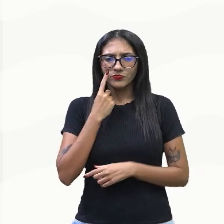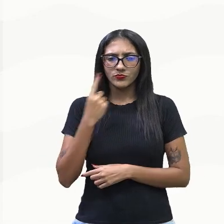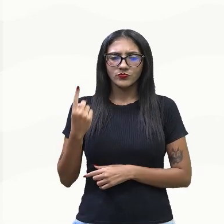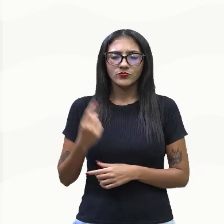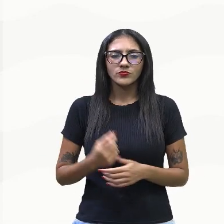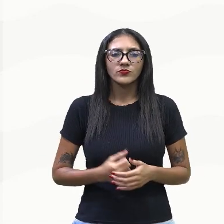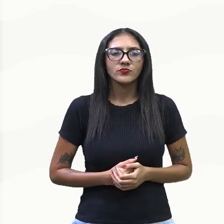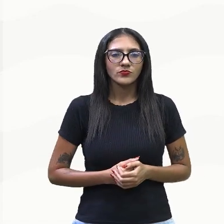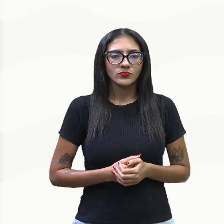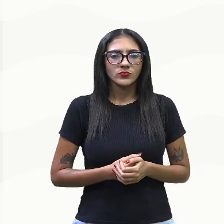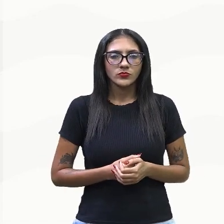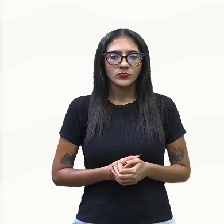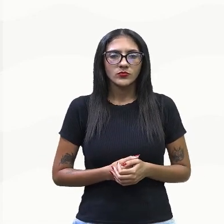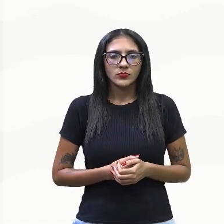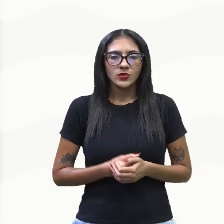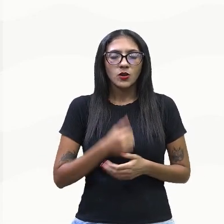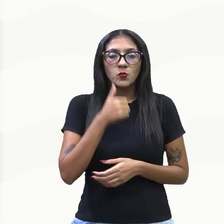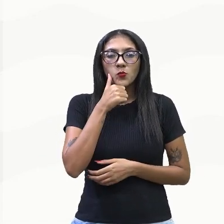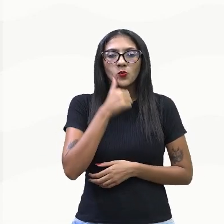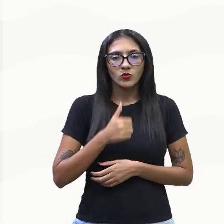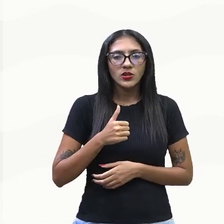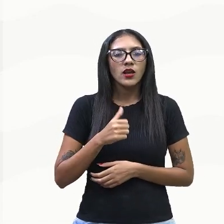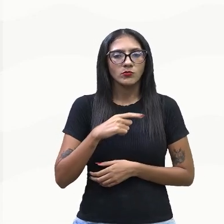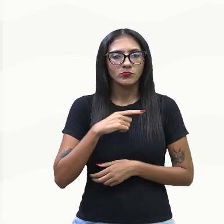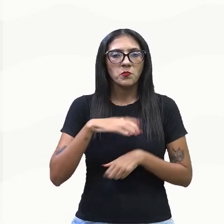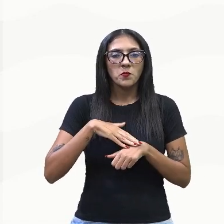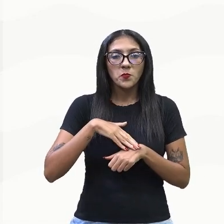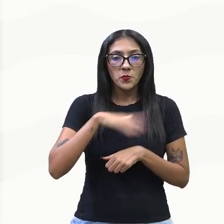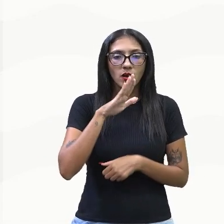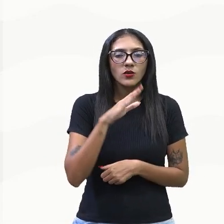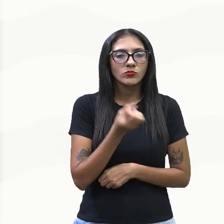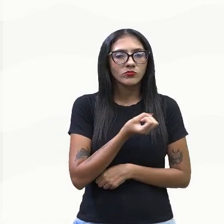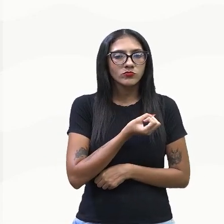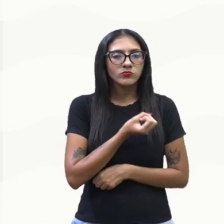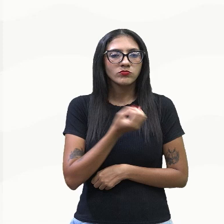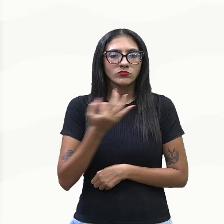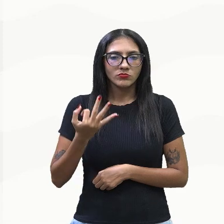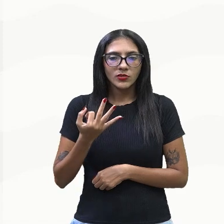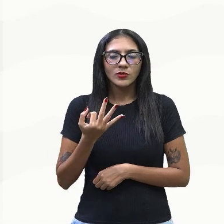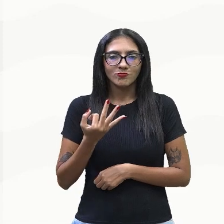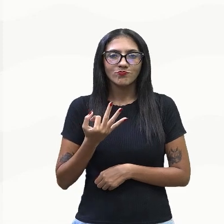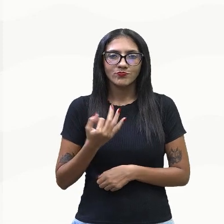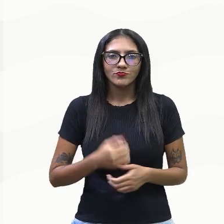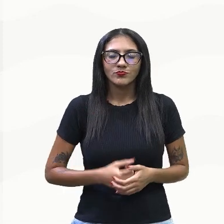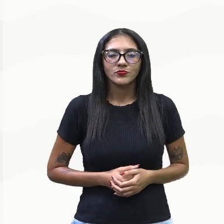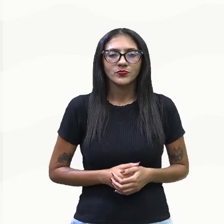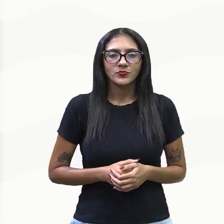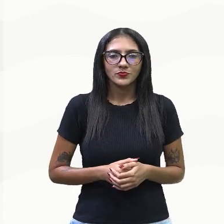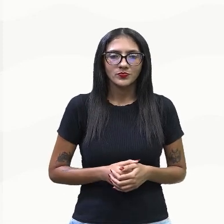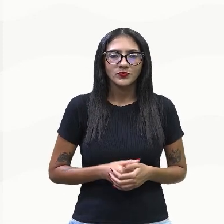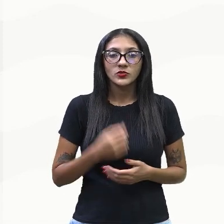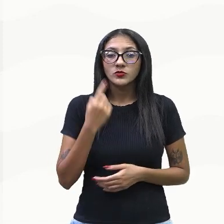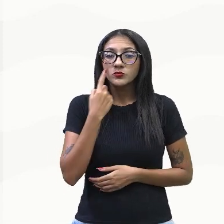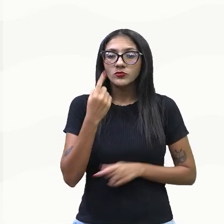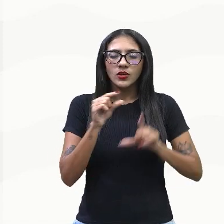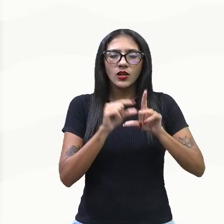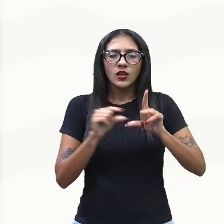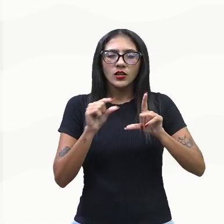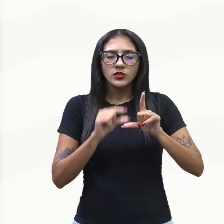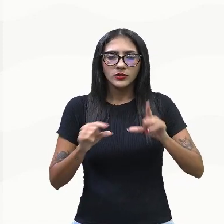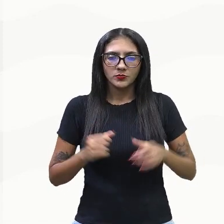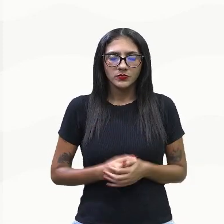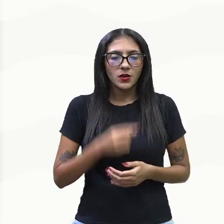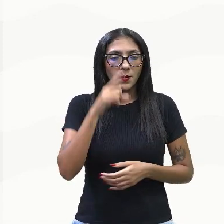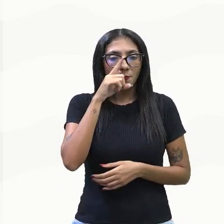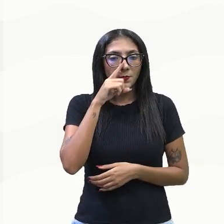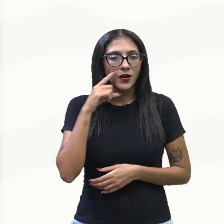assim, mulheres têm mais diagnóstico de hipertensão. Eita, aí está um problema sério. Vamos dar uma olhadinha na legenda? A cor amarela